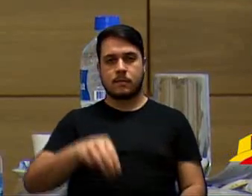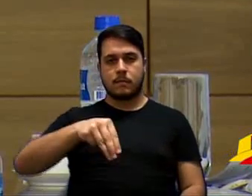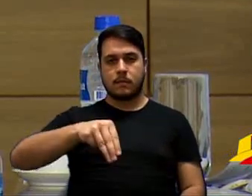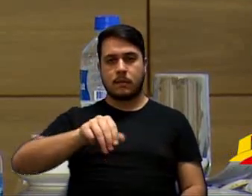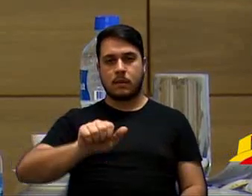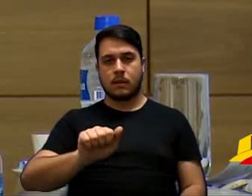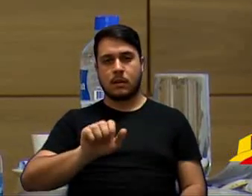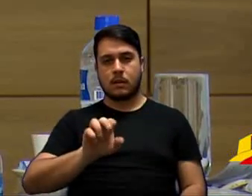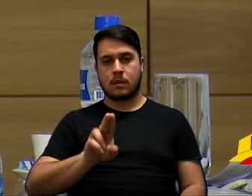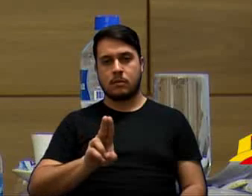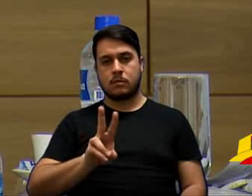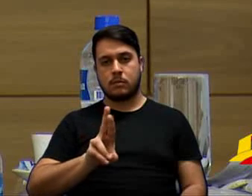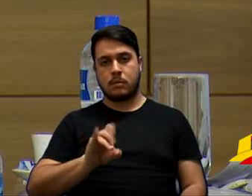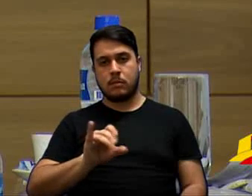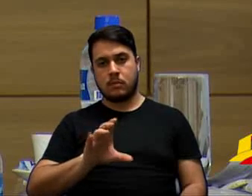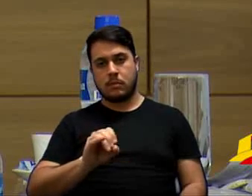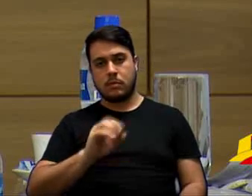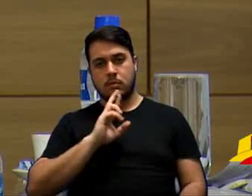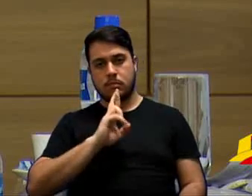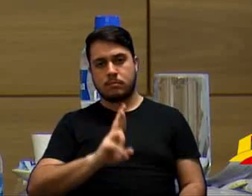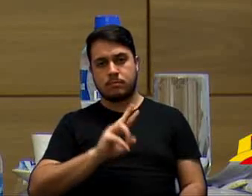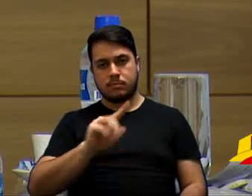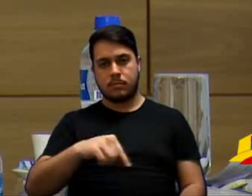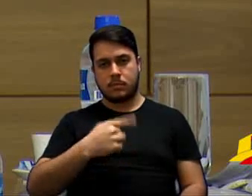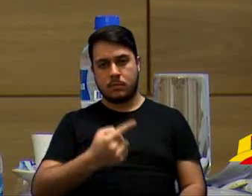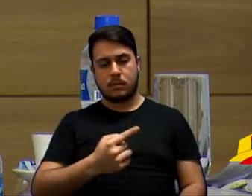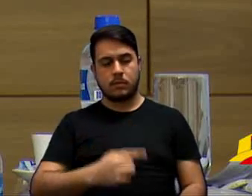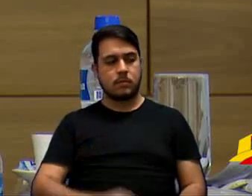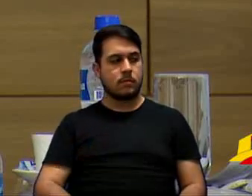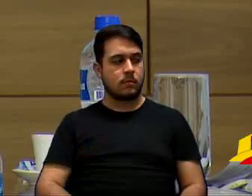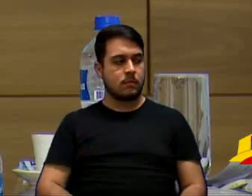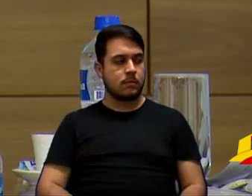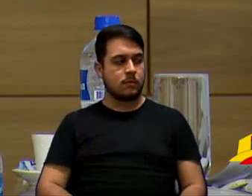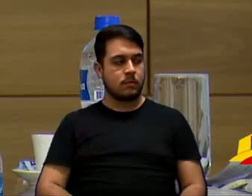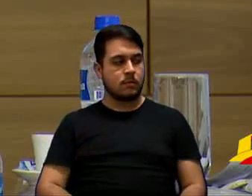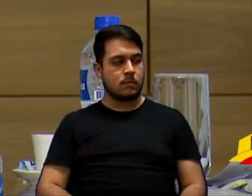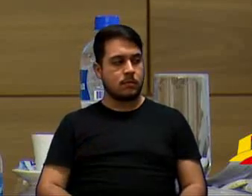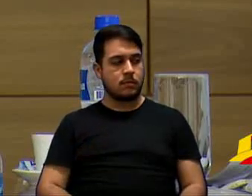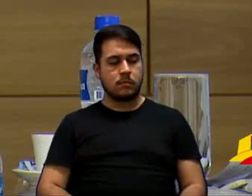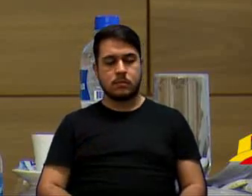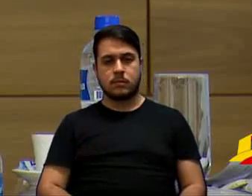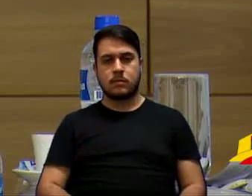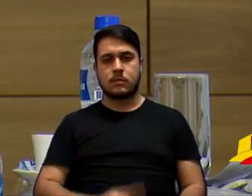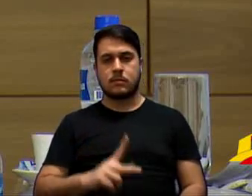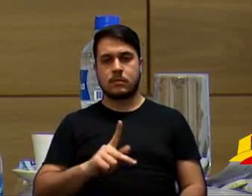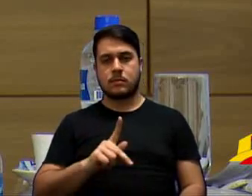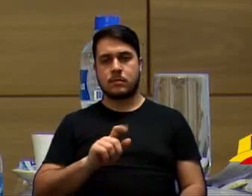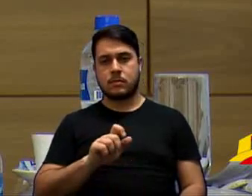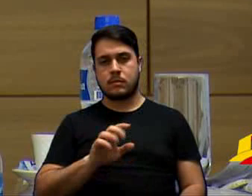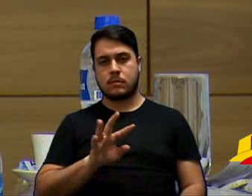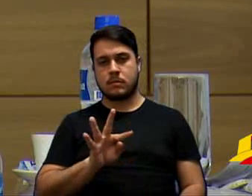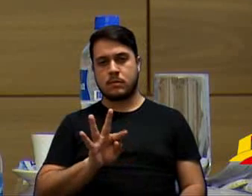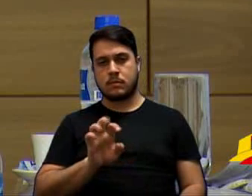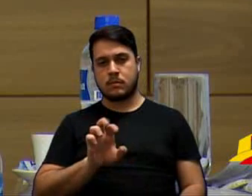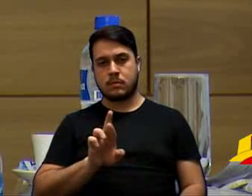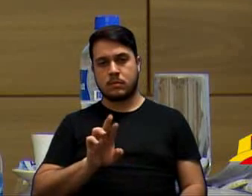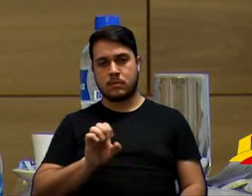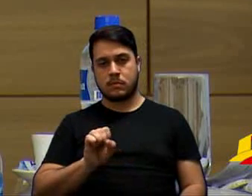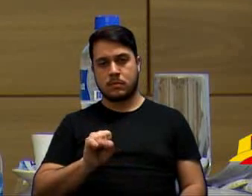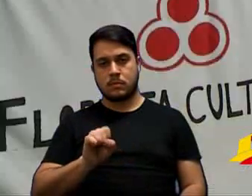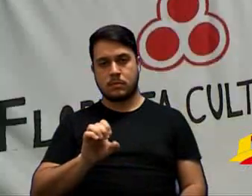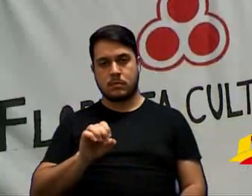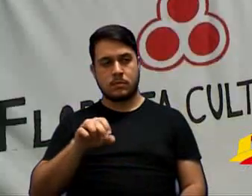destaque depois o peterson da mesa do renan é muito parecida